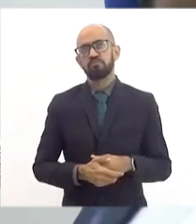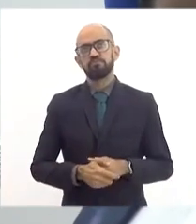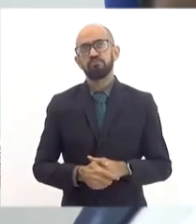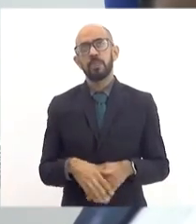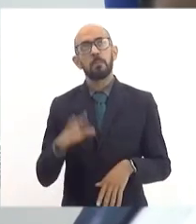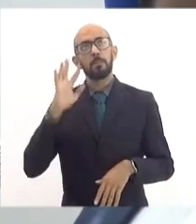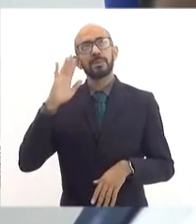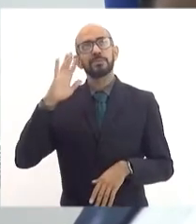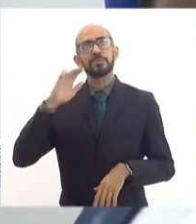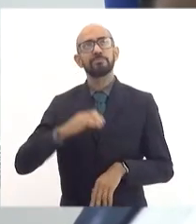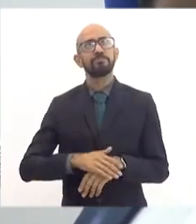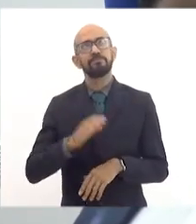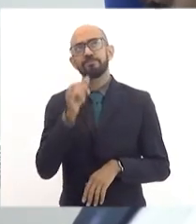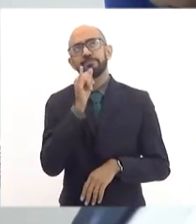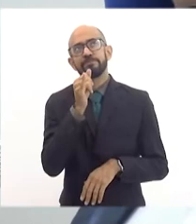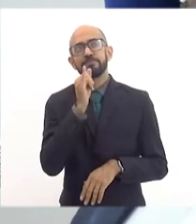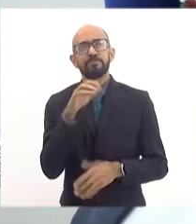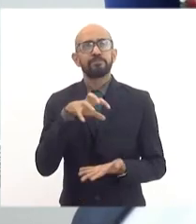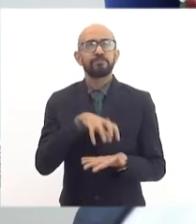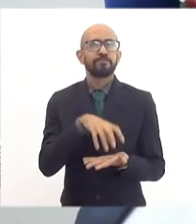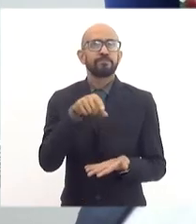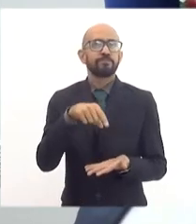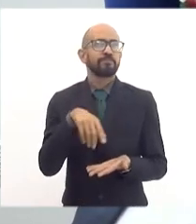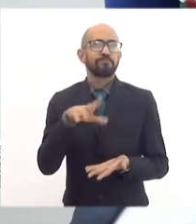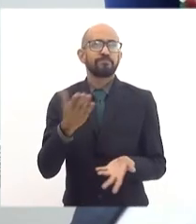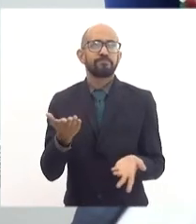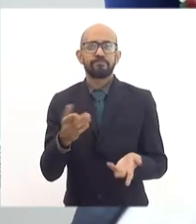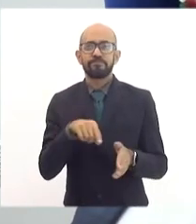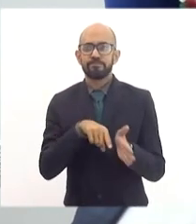imaginemos, na área de